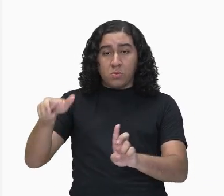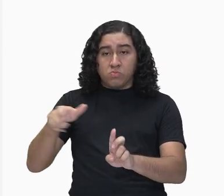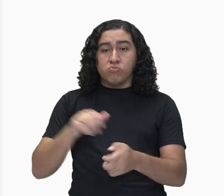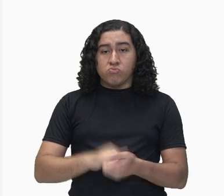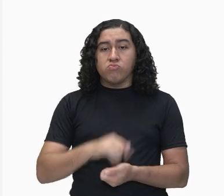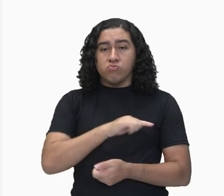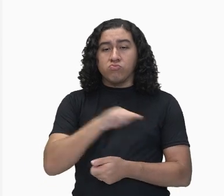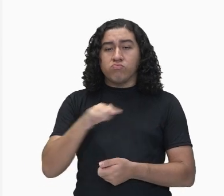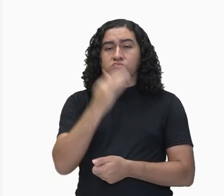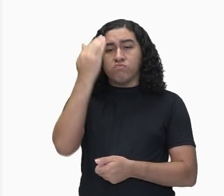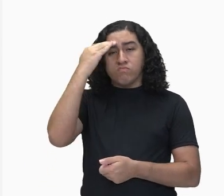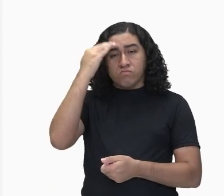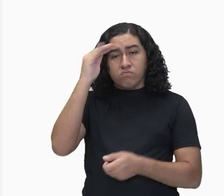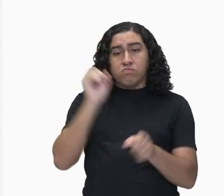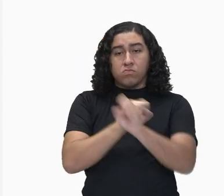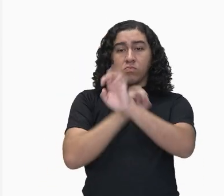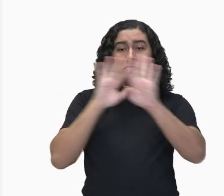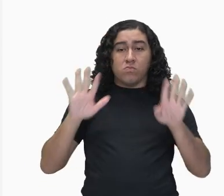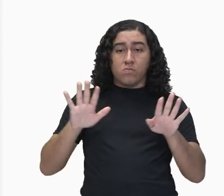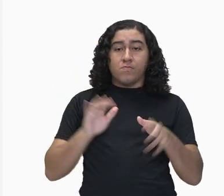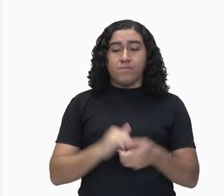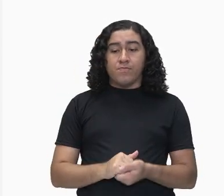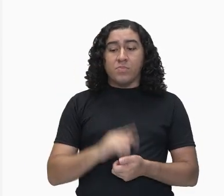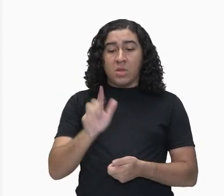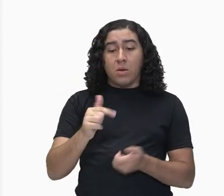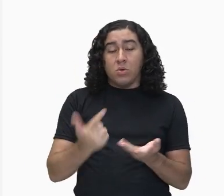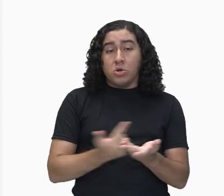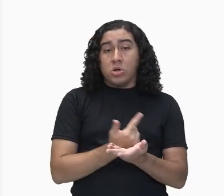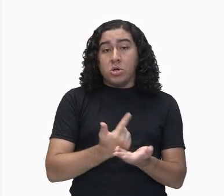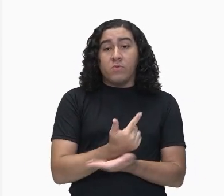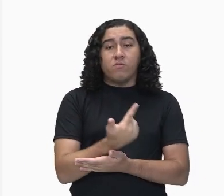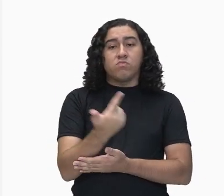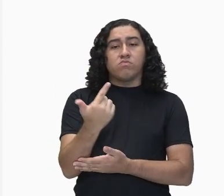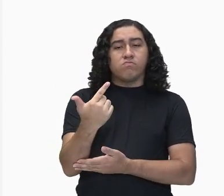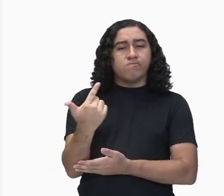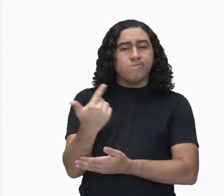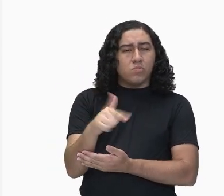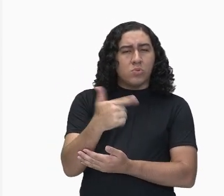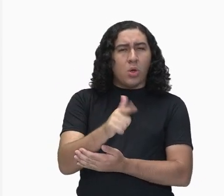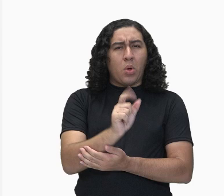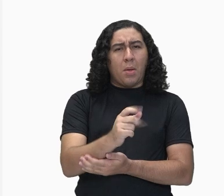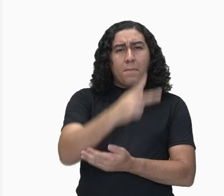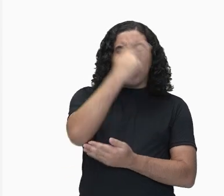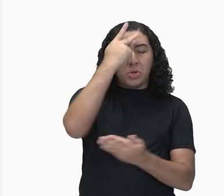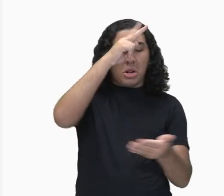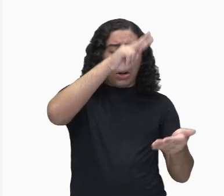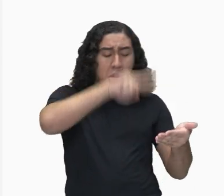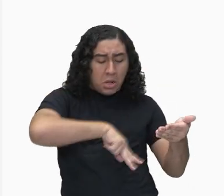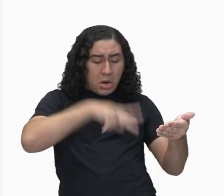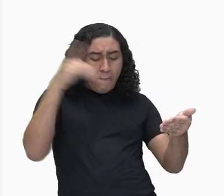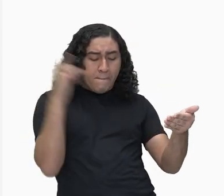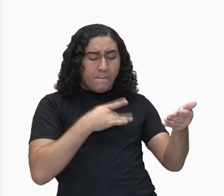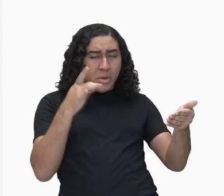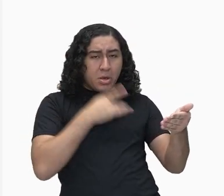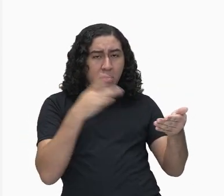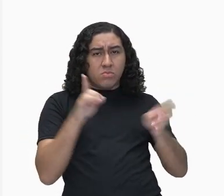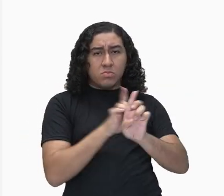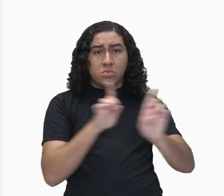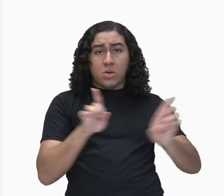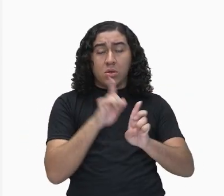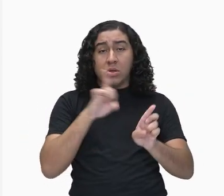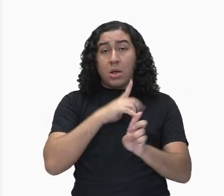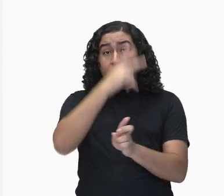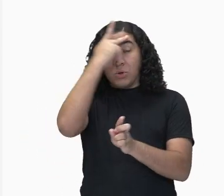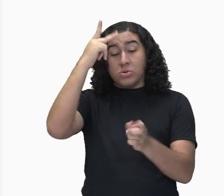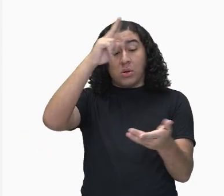ver. É um livro que ele não vem aterrorizar o leitor, ele vai colocar o leitor